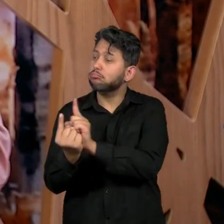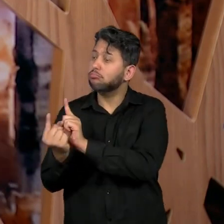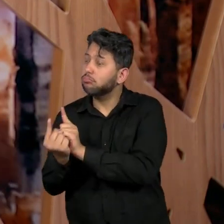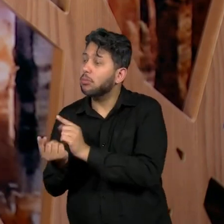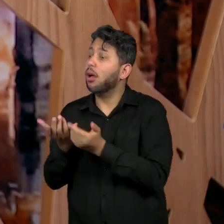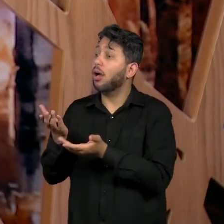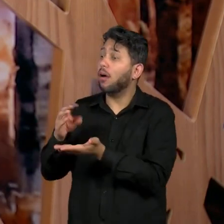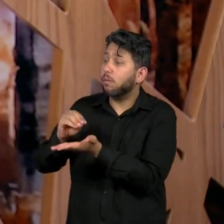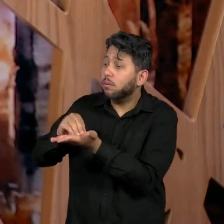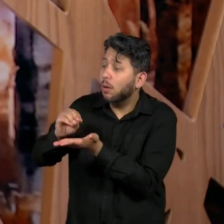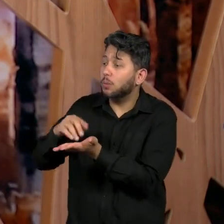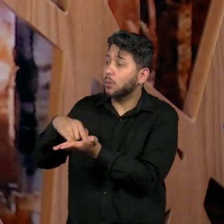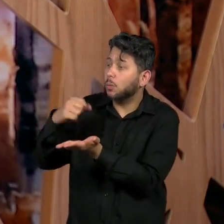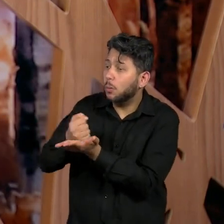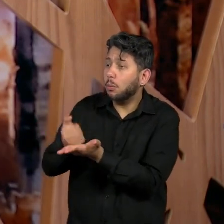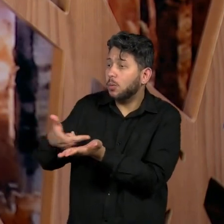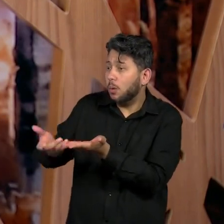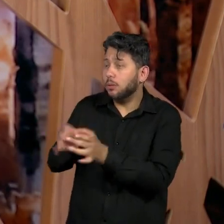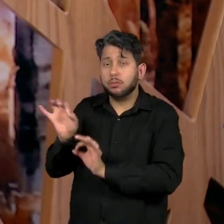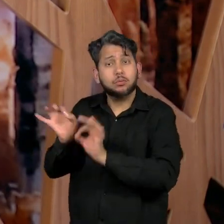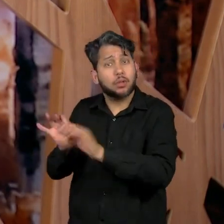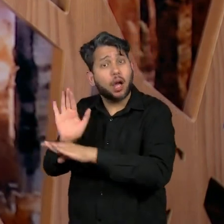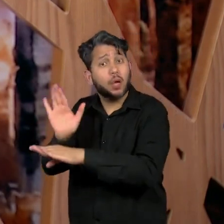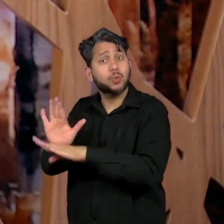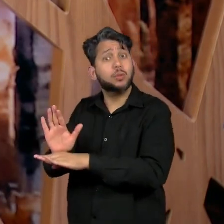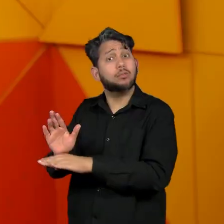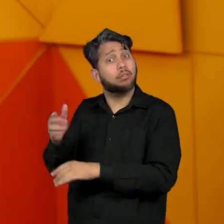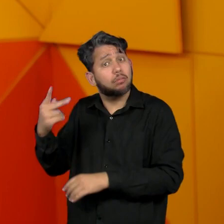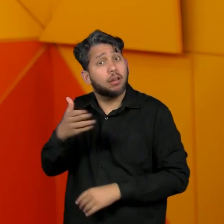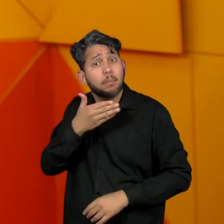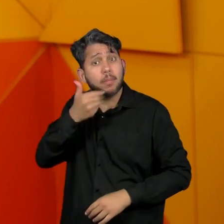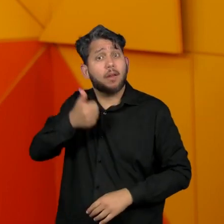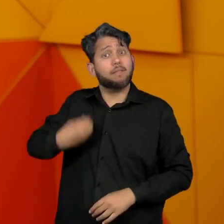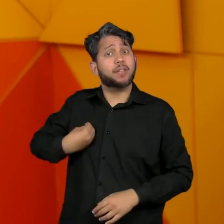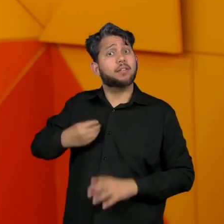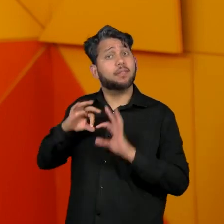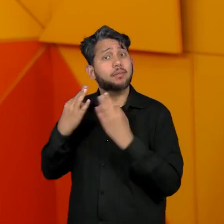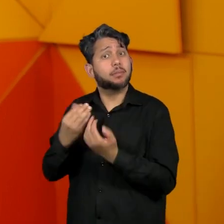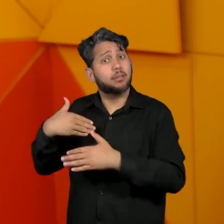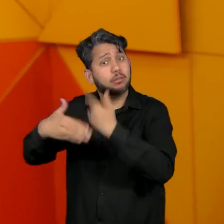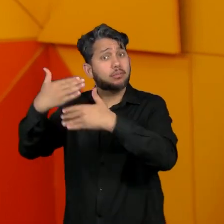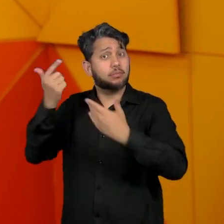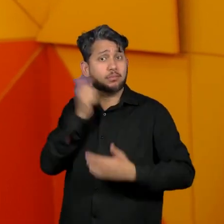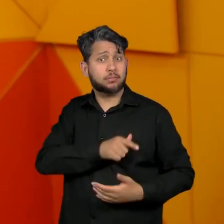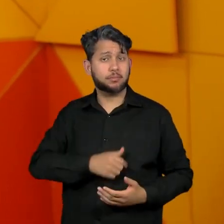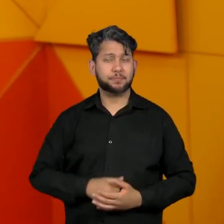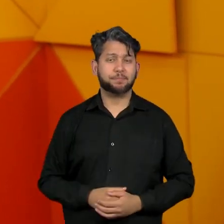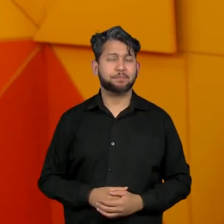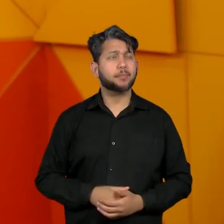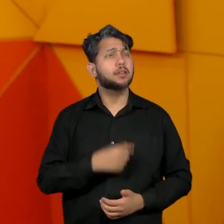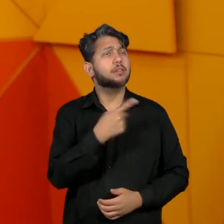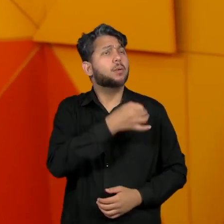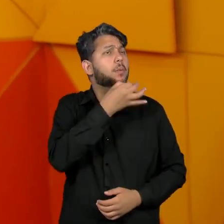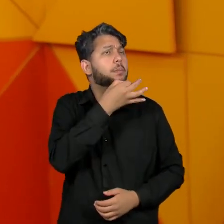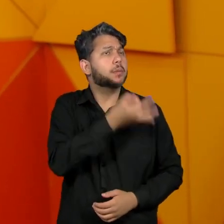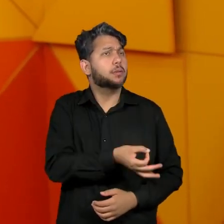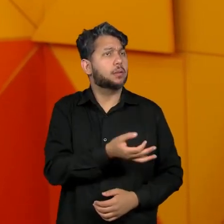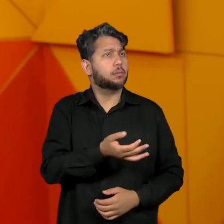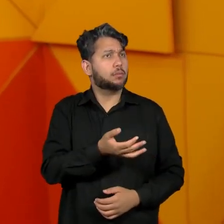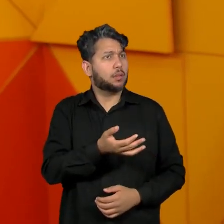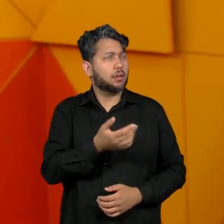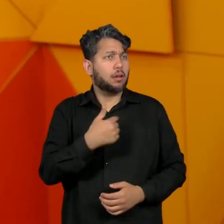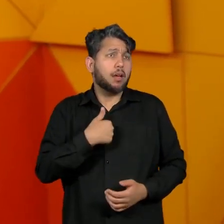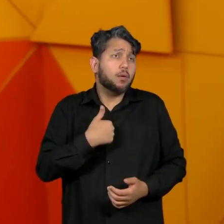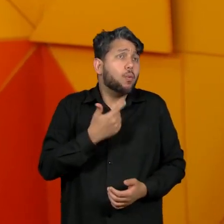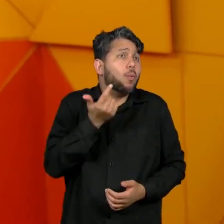um futuro melhor para a vida delas e para a família delas também. Agora, na sua opinião, Como é que a gente vai conseguir estender